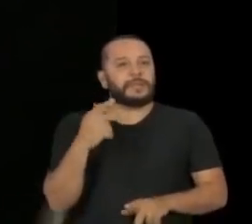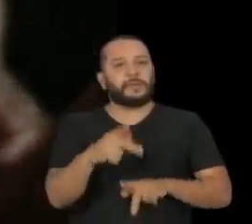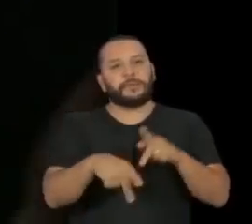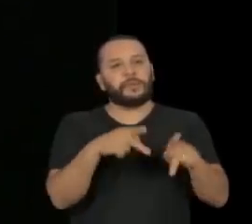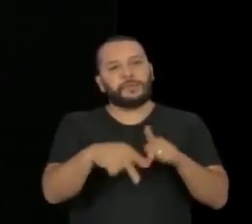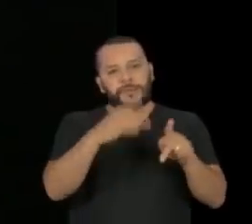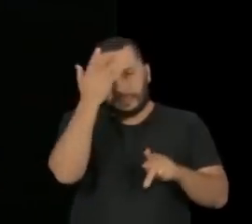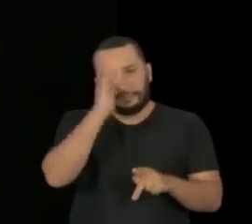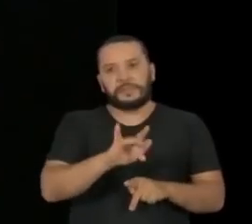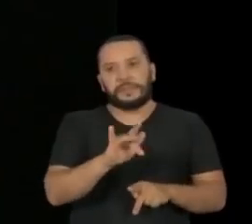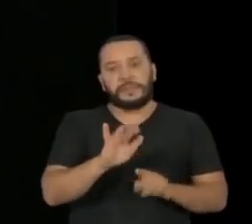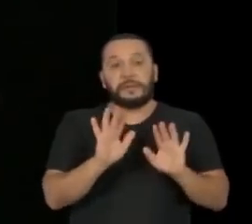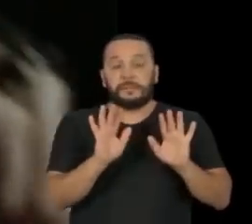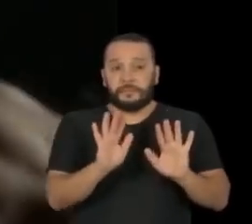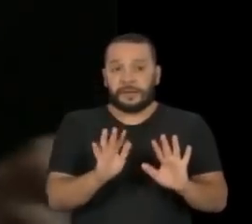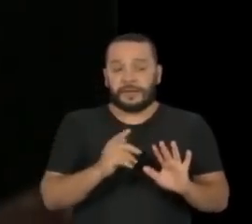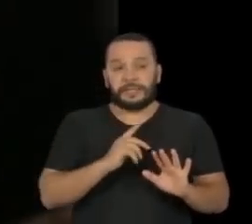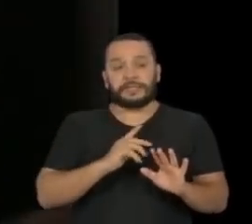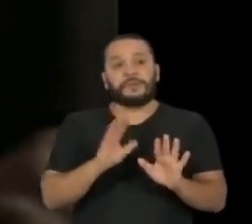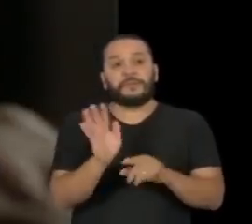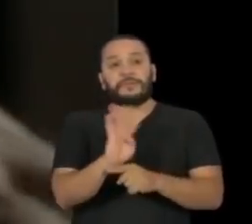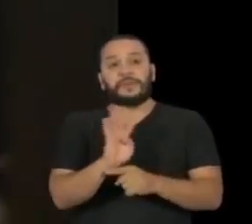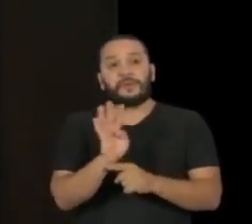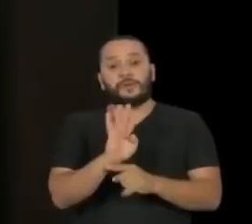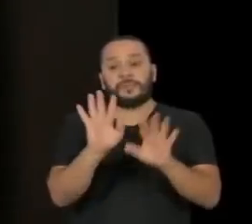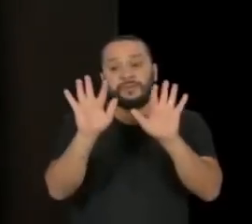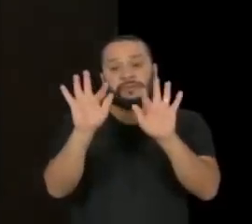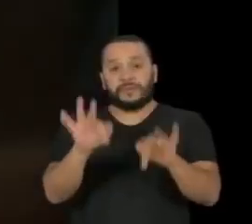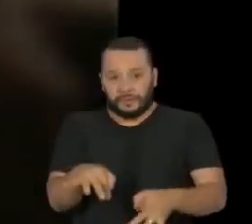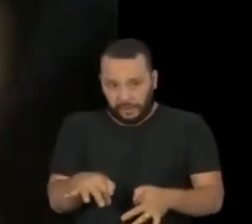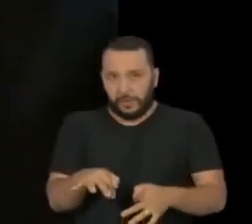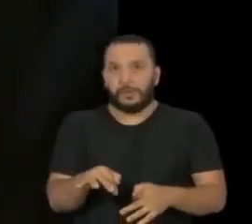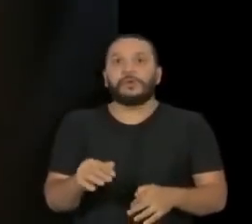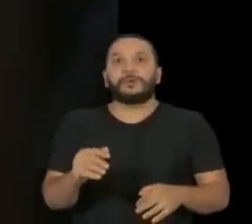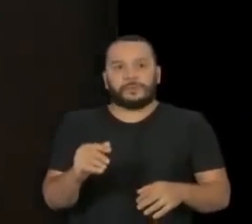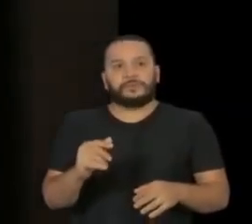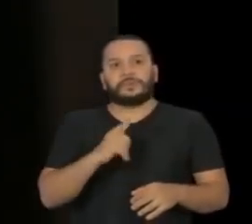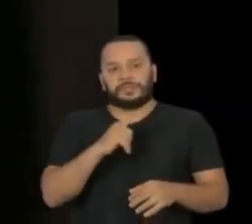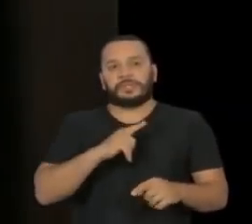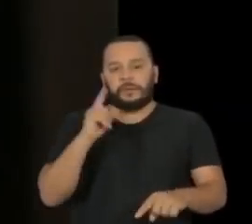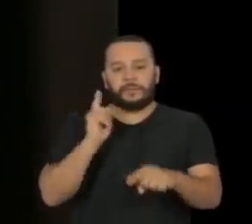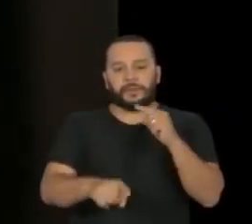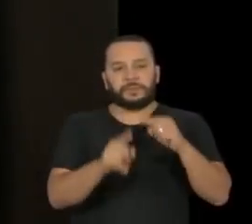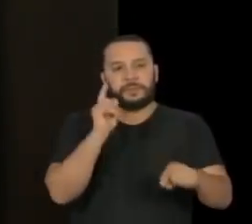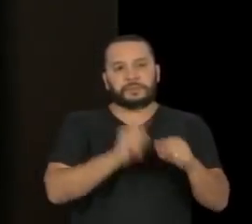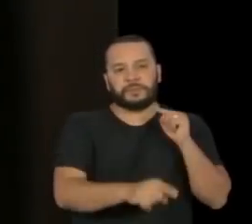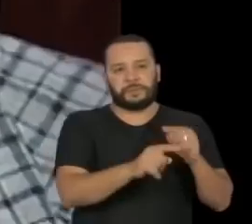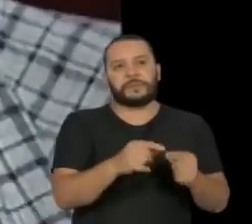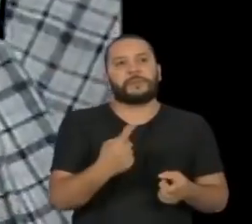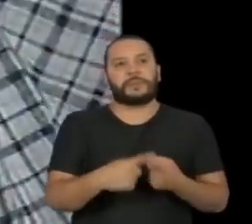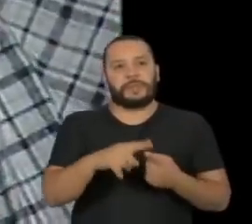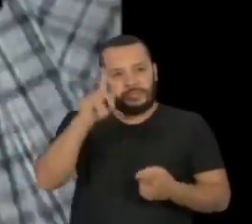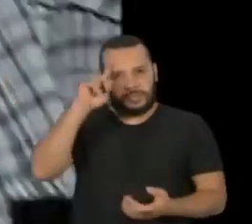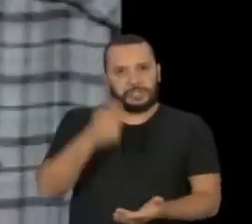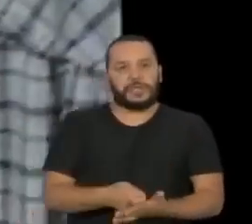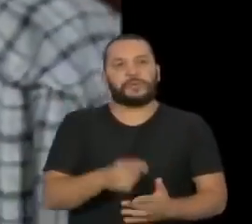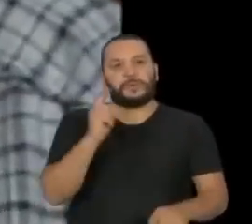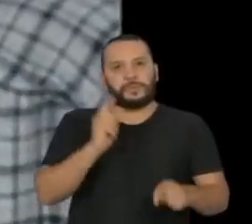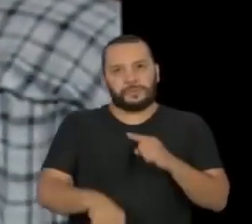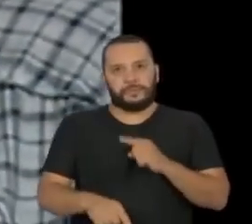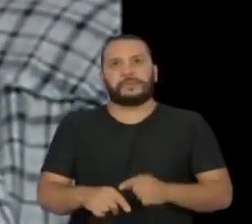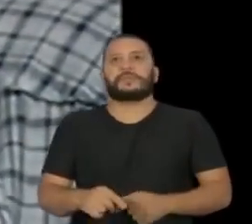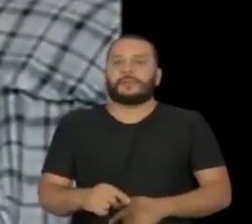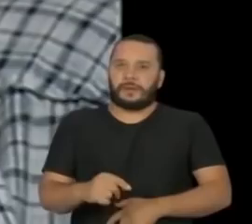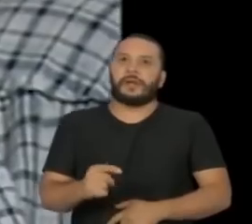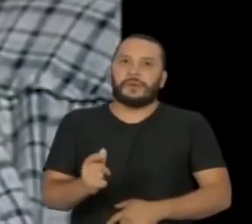sabia, mas os finais dos filmes eram ditados realmente pela censura, que era dominada pela ditadura. Eu tinha uma